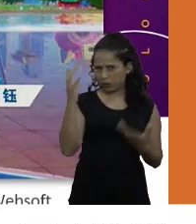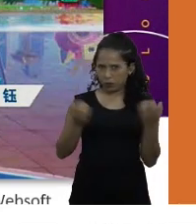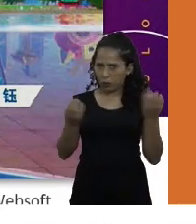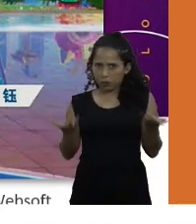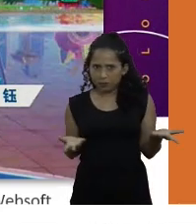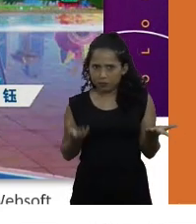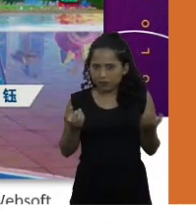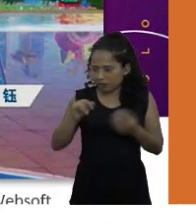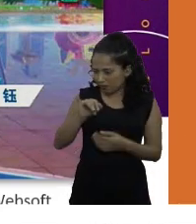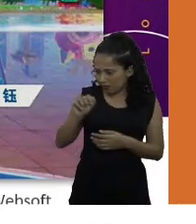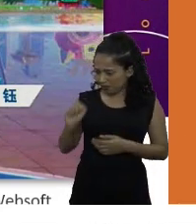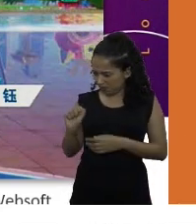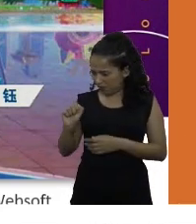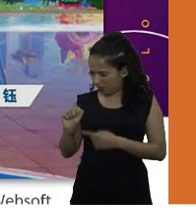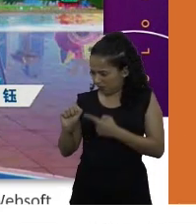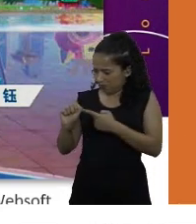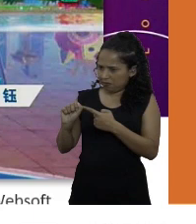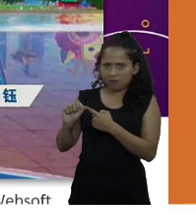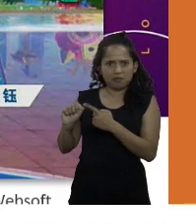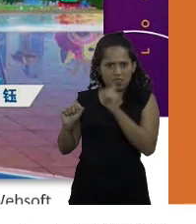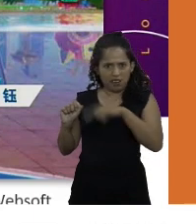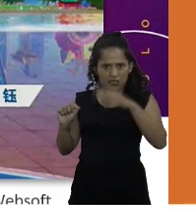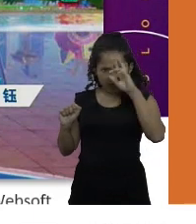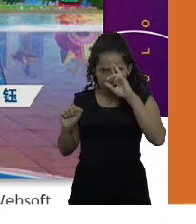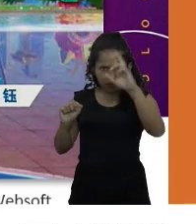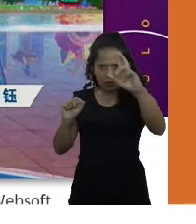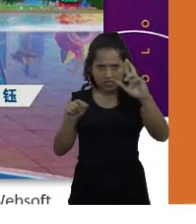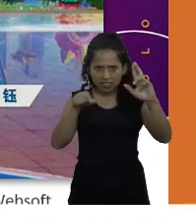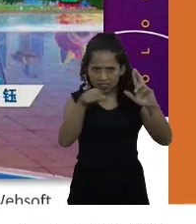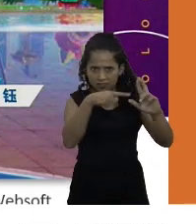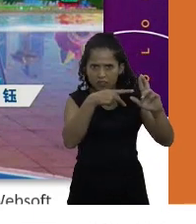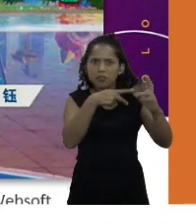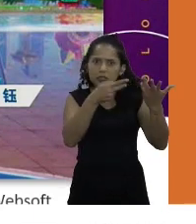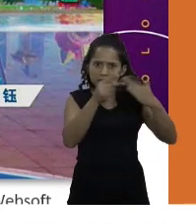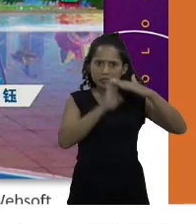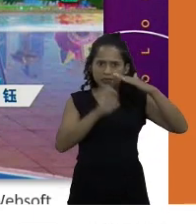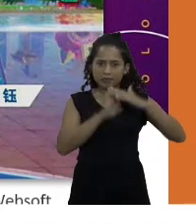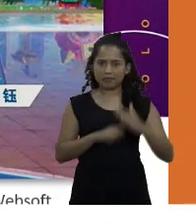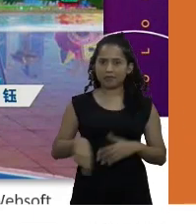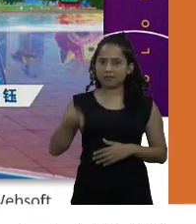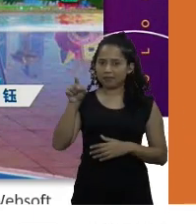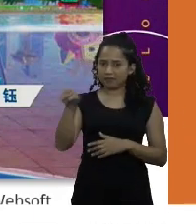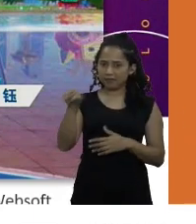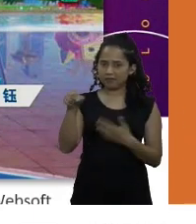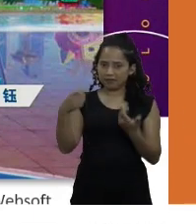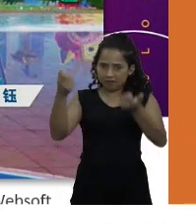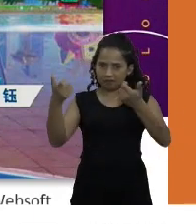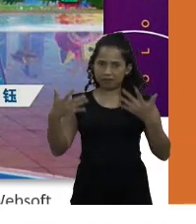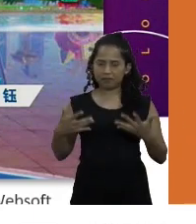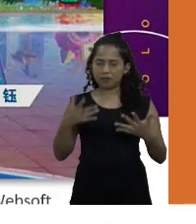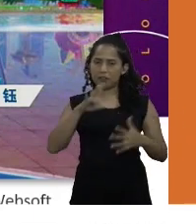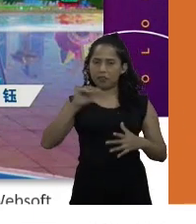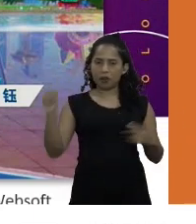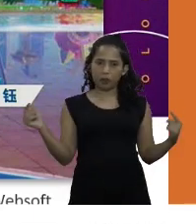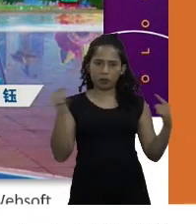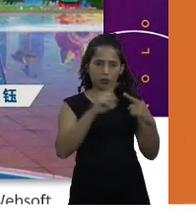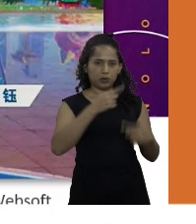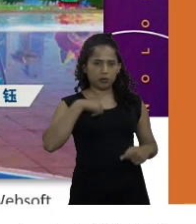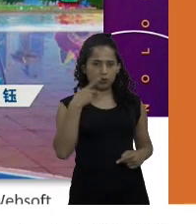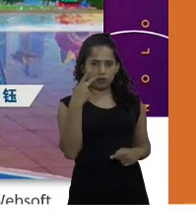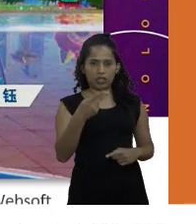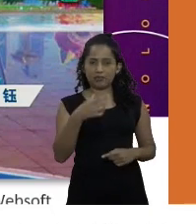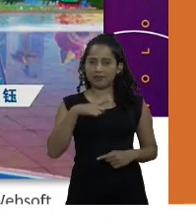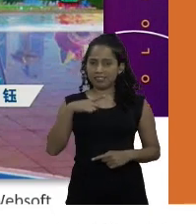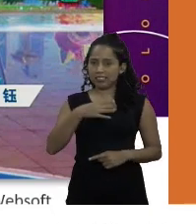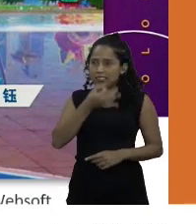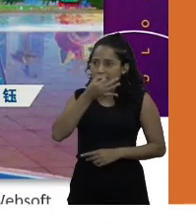bota uma inteligência artificial para ser CEO? E isso eu gostei de ver essa matéria, porque ela vai de encontro a uma coisa que eu falo muito, uma crítica que eu